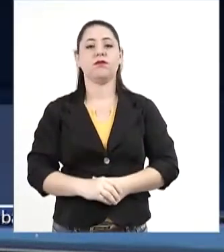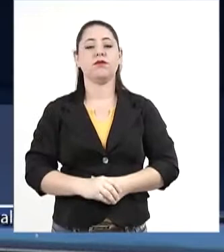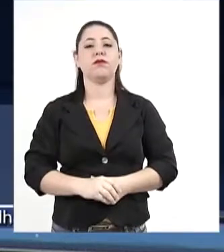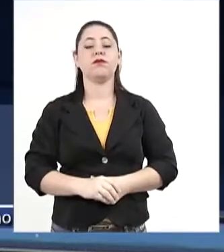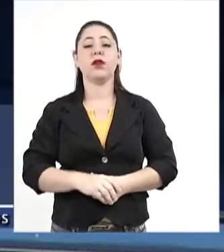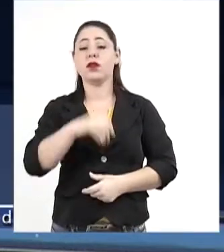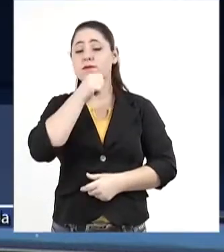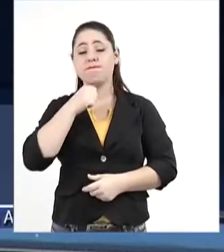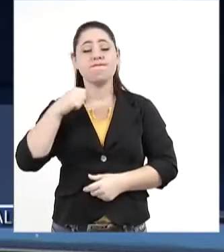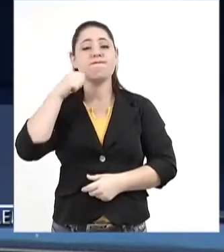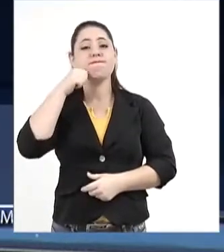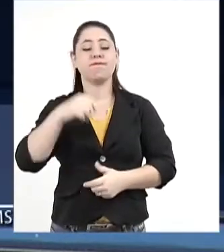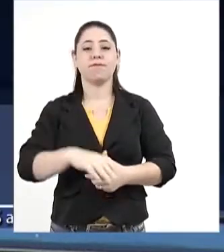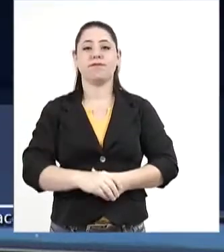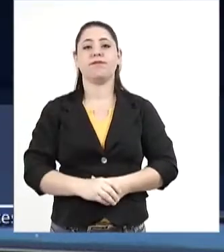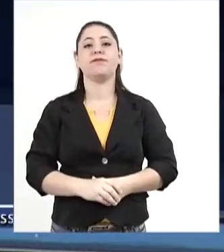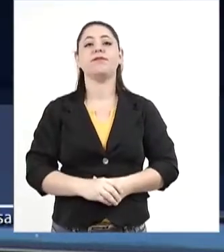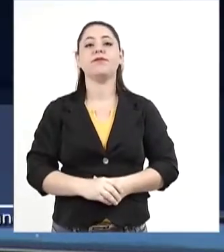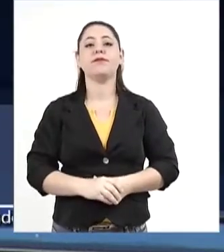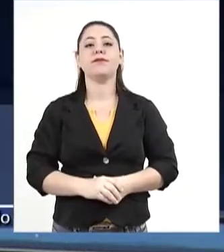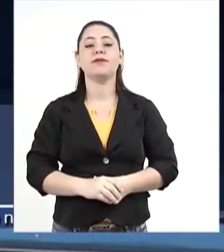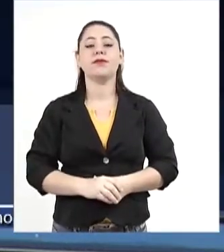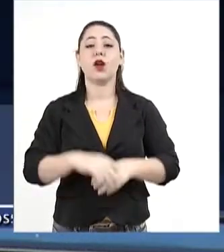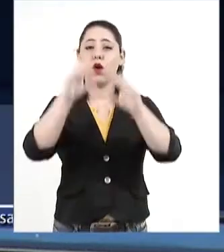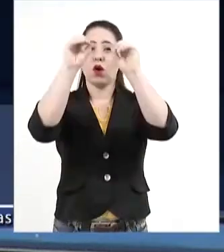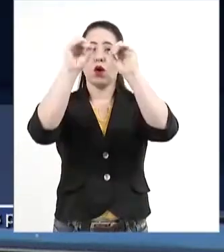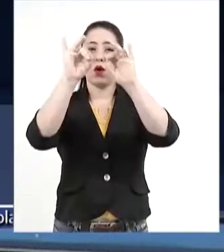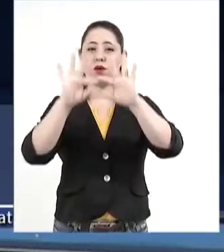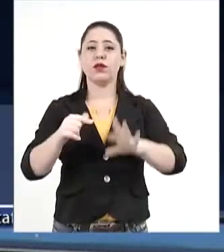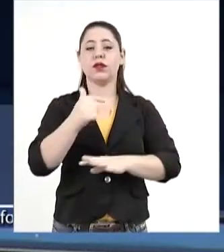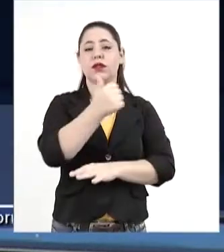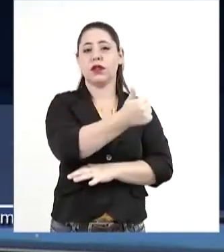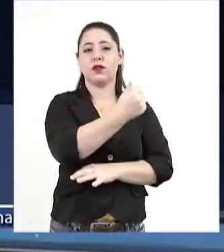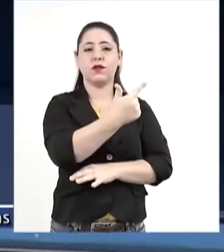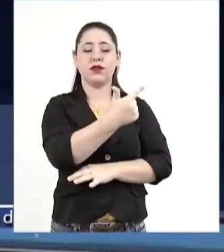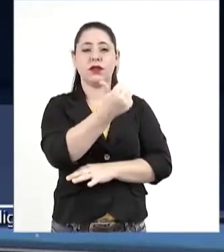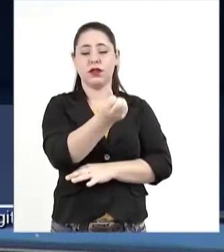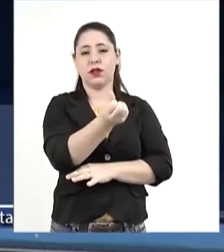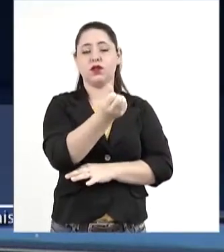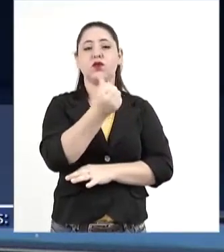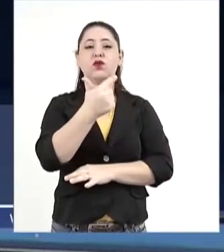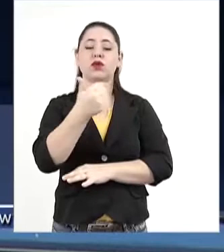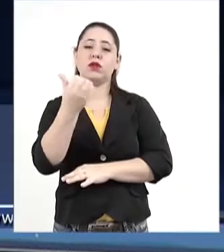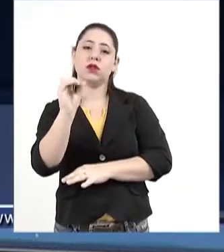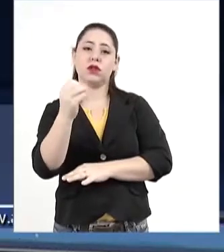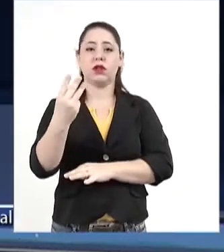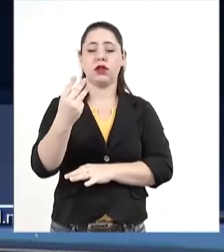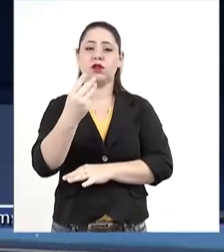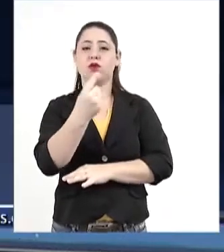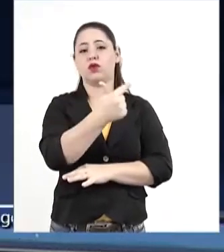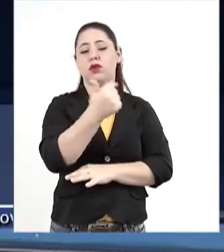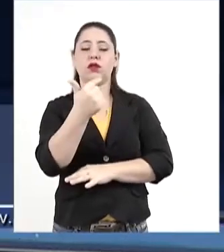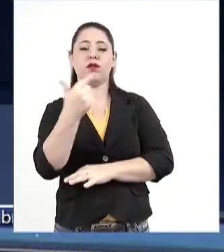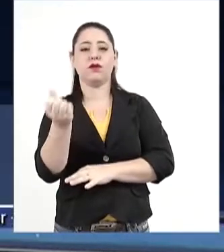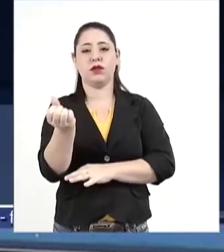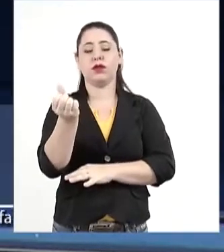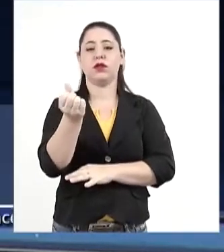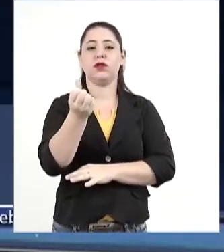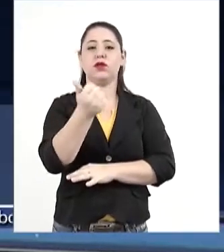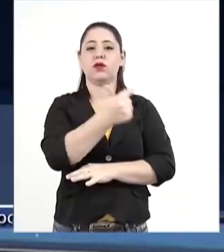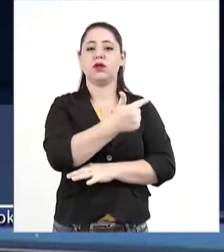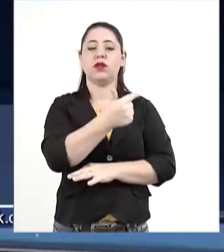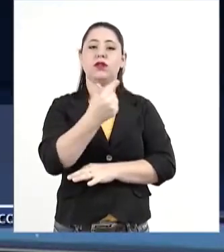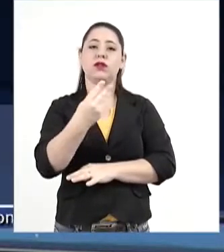e Antônio Vaz. Ofício 196, 199, 201, 203, 226,